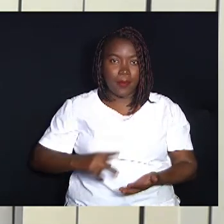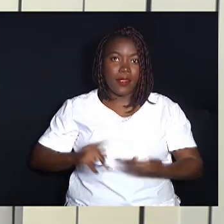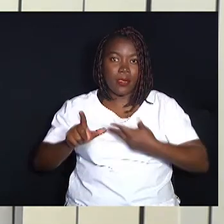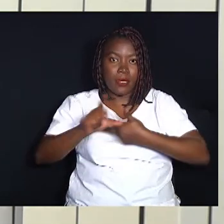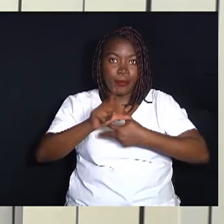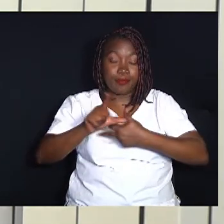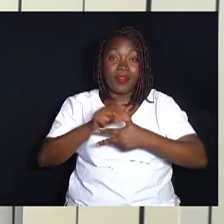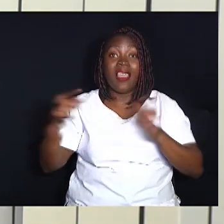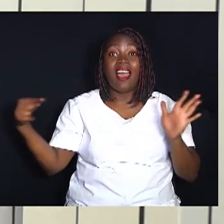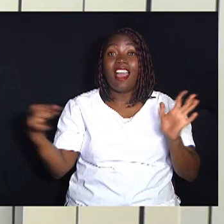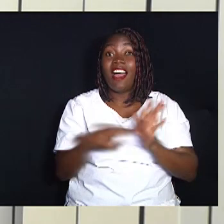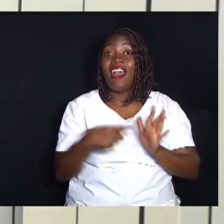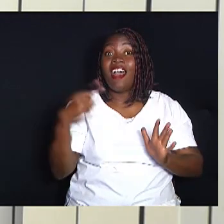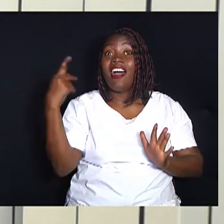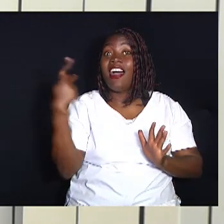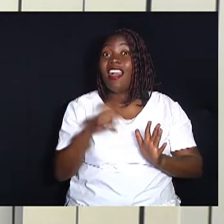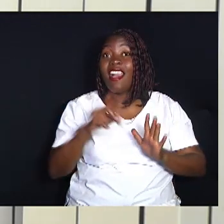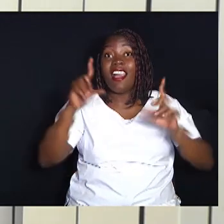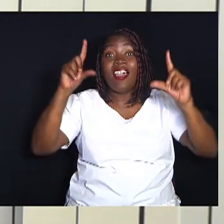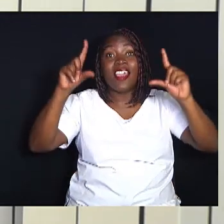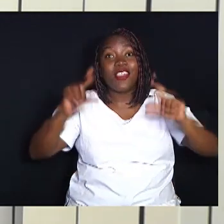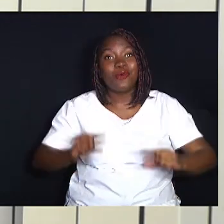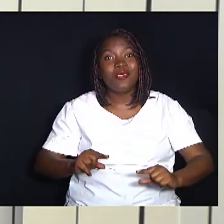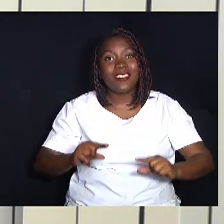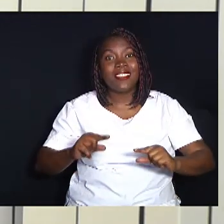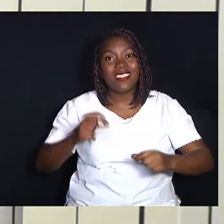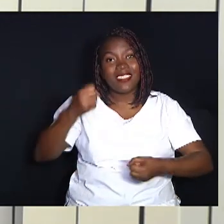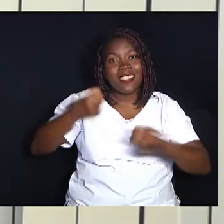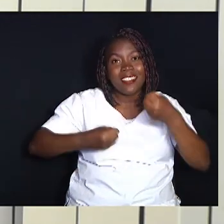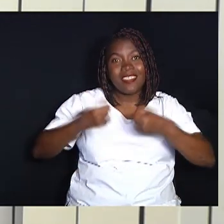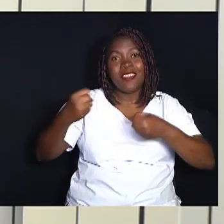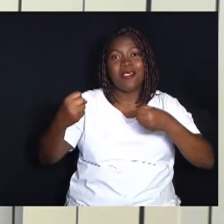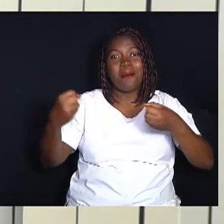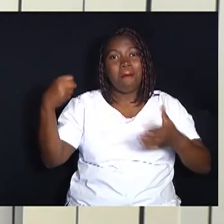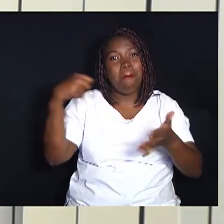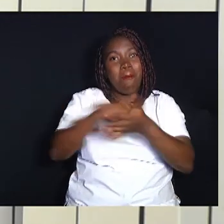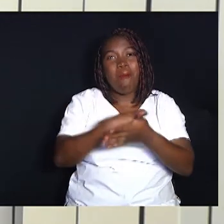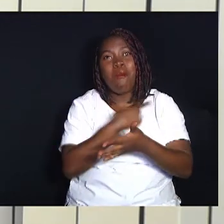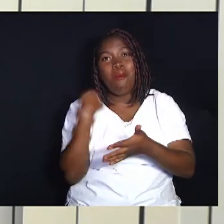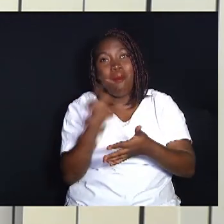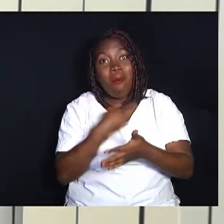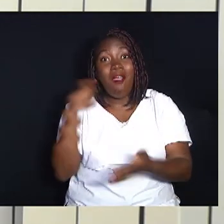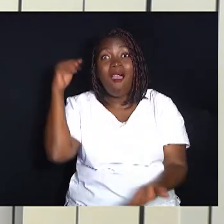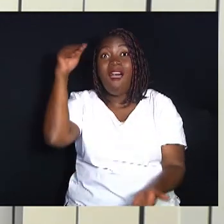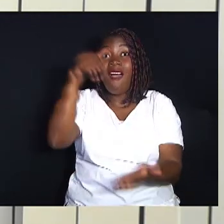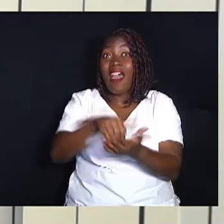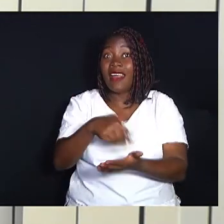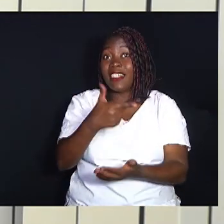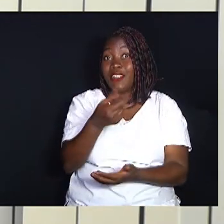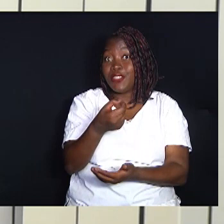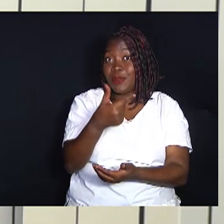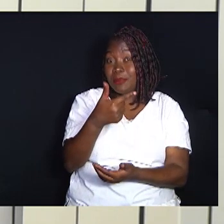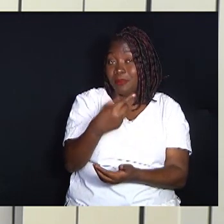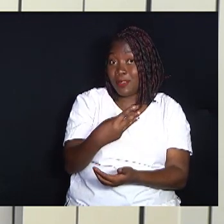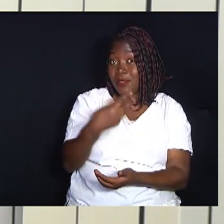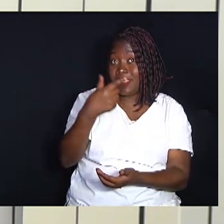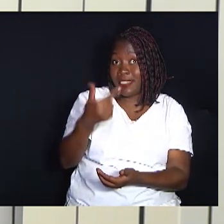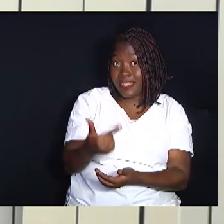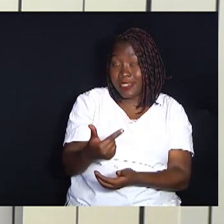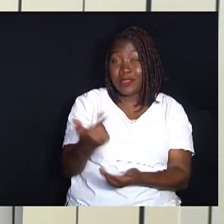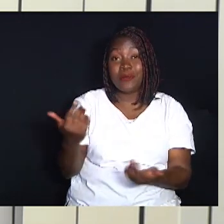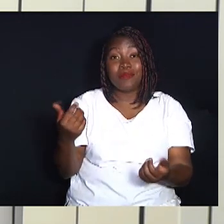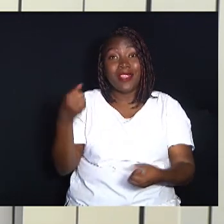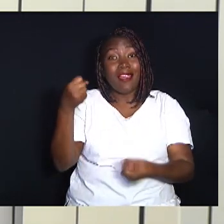é reduzir o número de mortes no trânsito até 2032. As lesões de trânsito são a